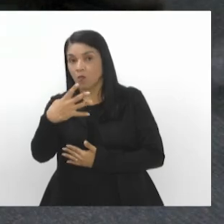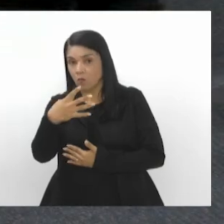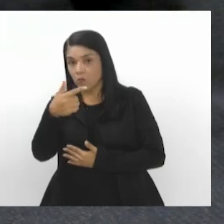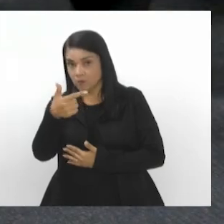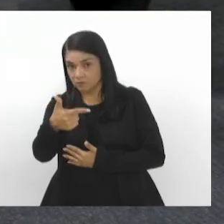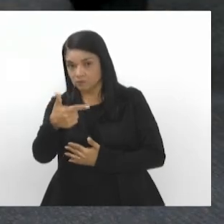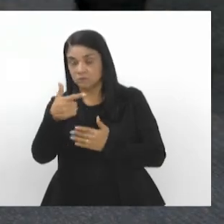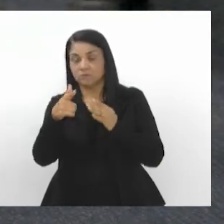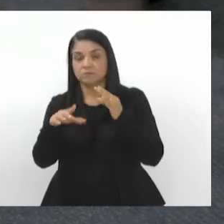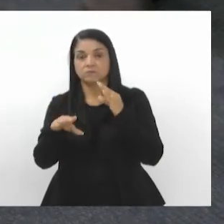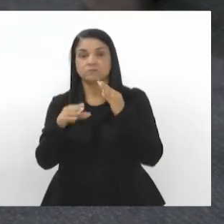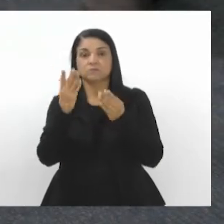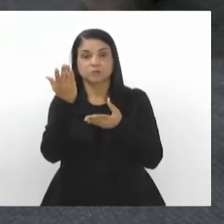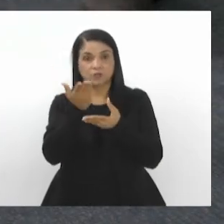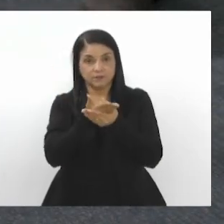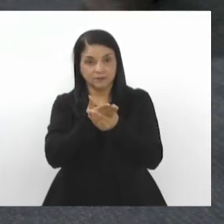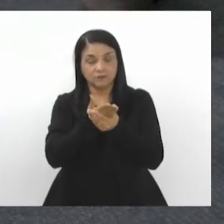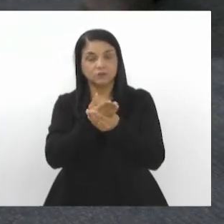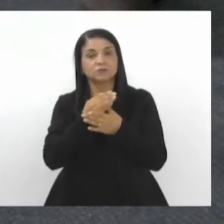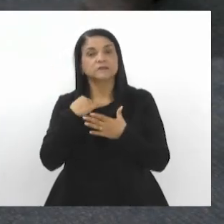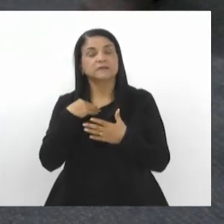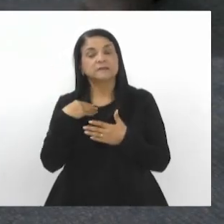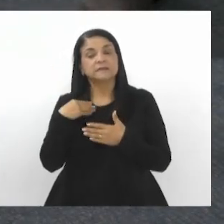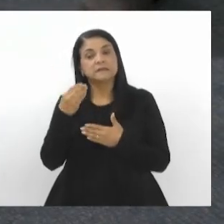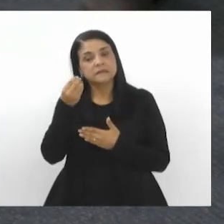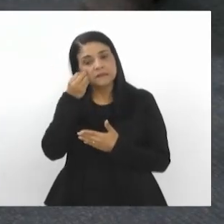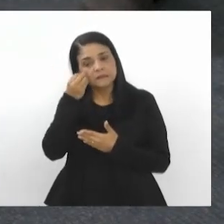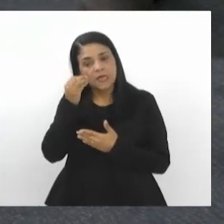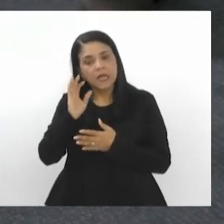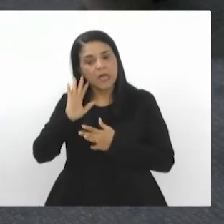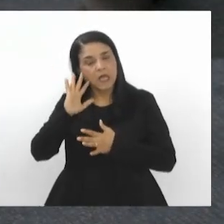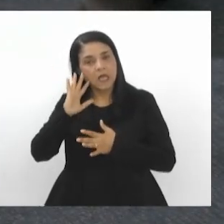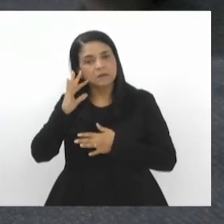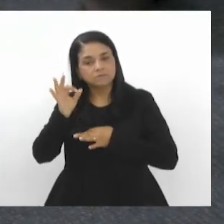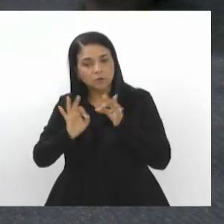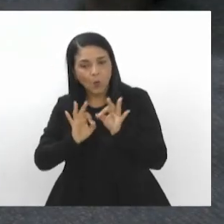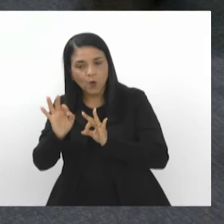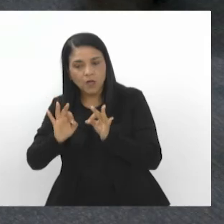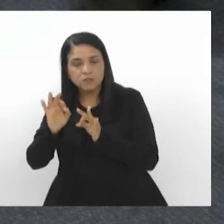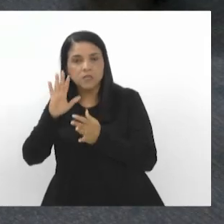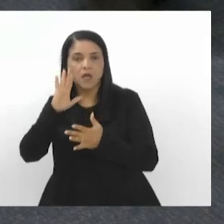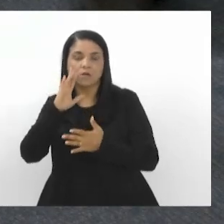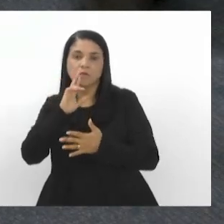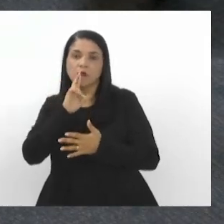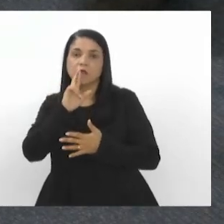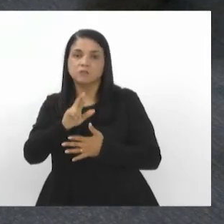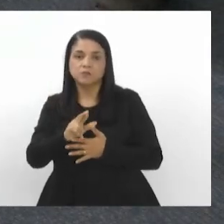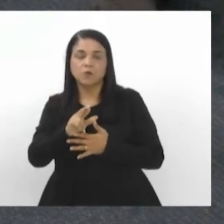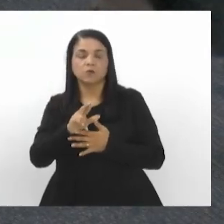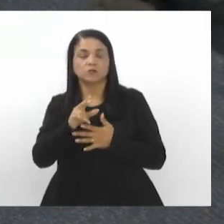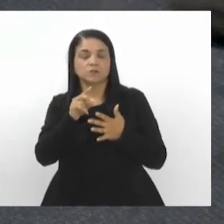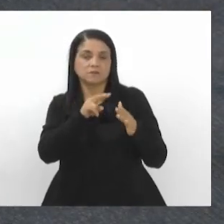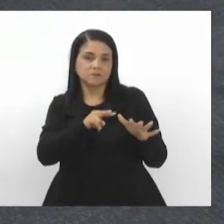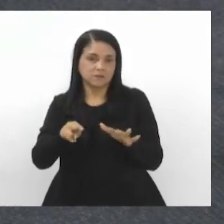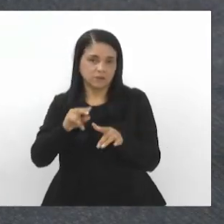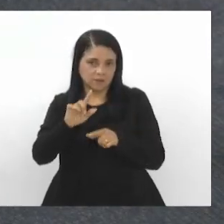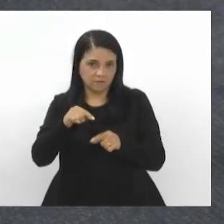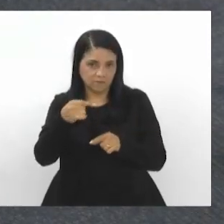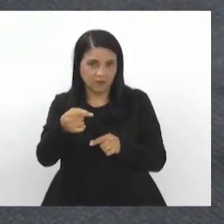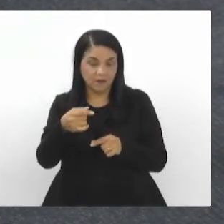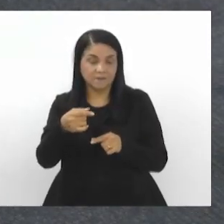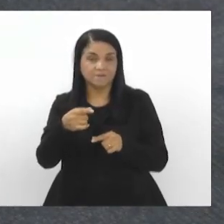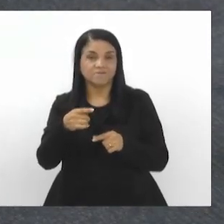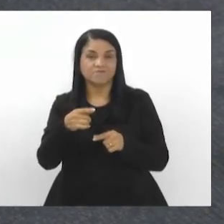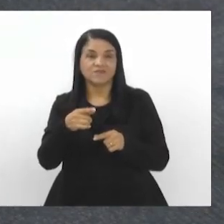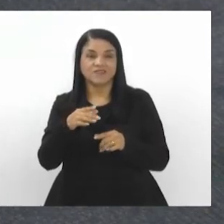construir uma saída para trazer ou não na próxima semana. Mas acho que o melhor do que